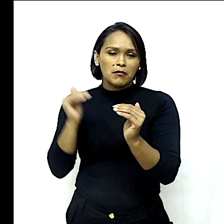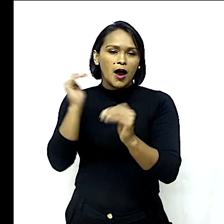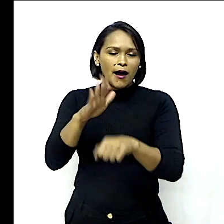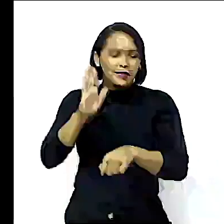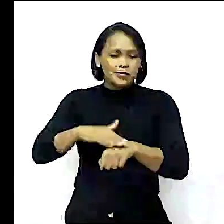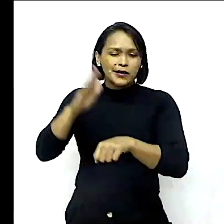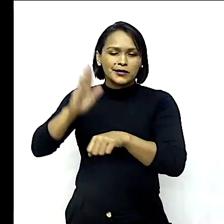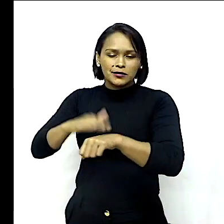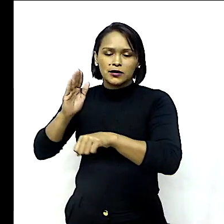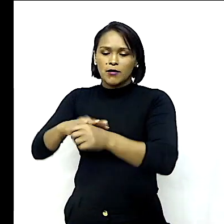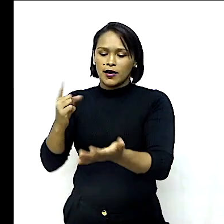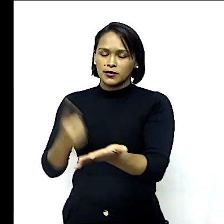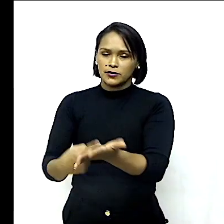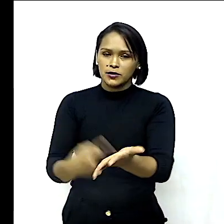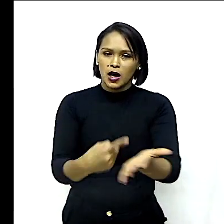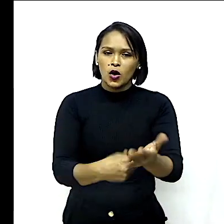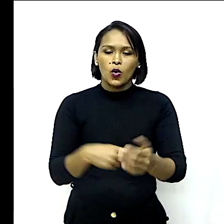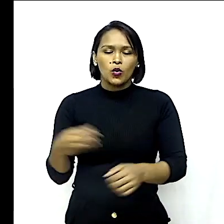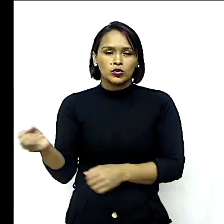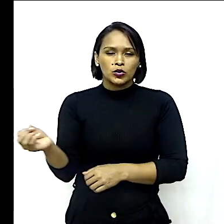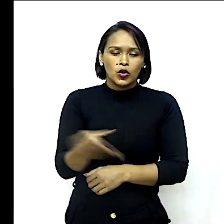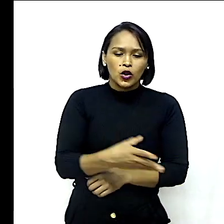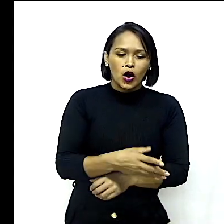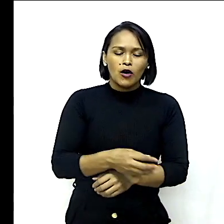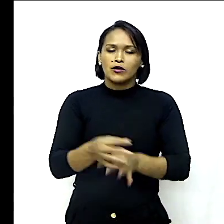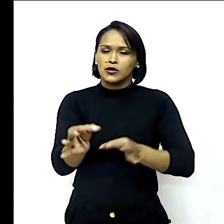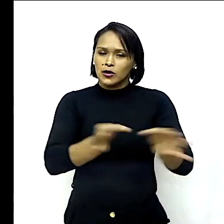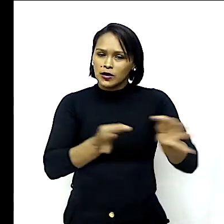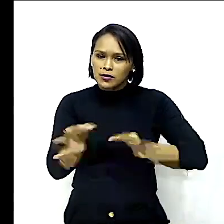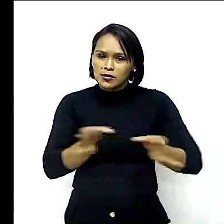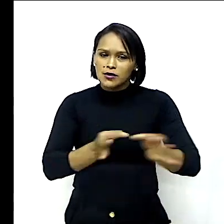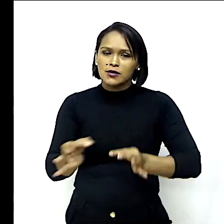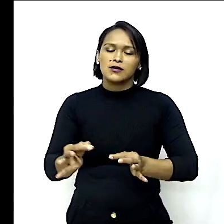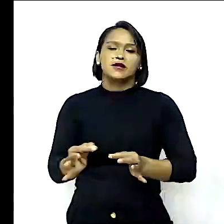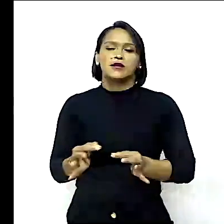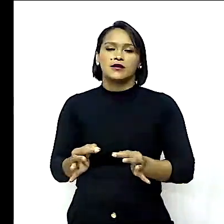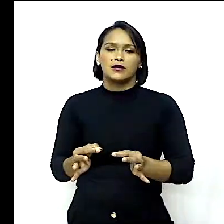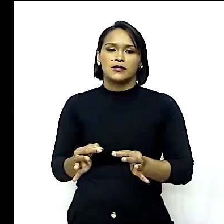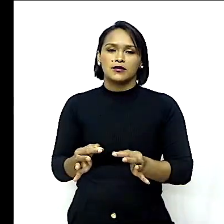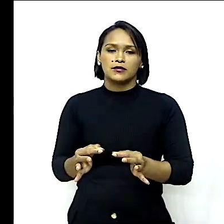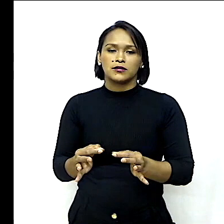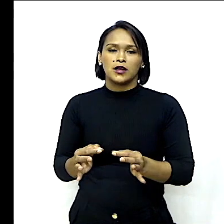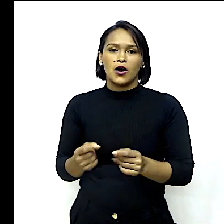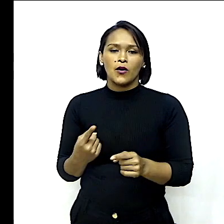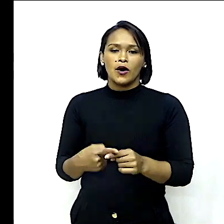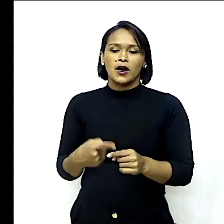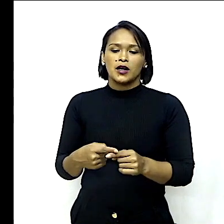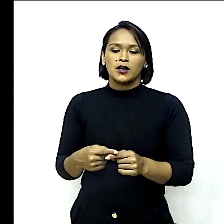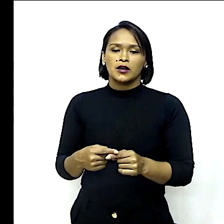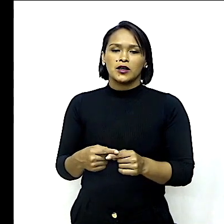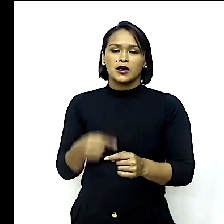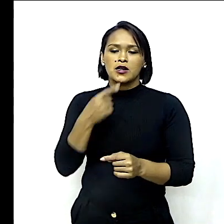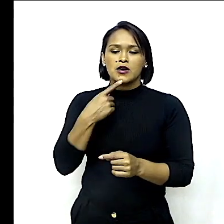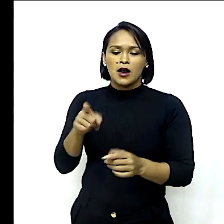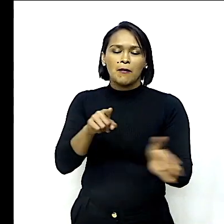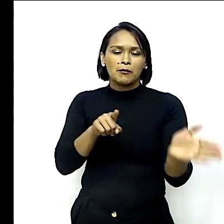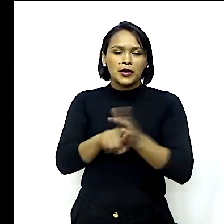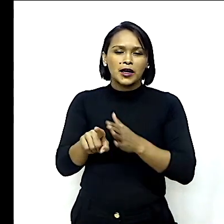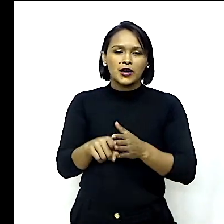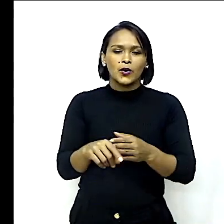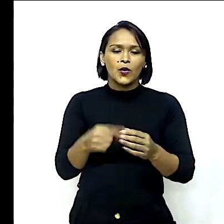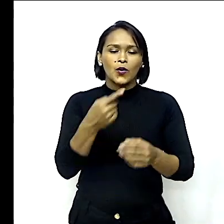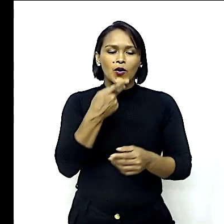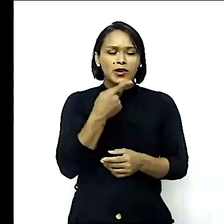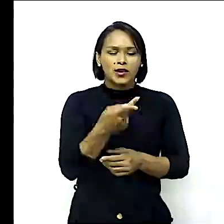acordos mais modernos com novas disciplinas e que não é o o senhor Teodomiro menciona por exemplo